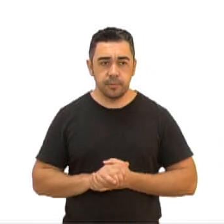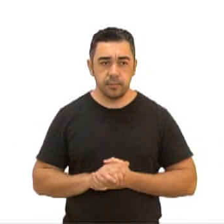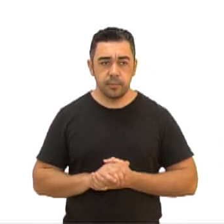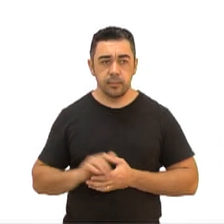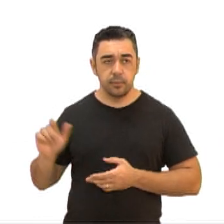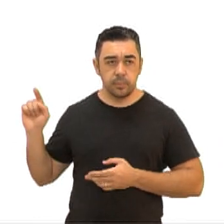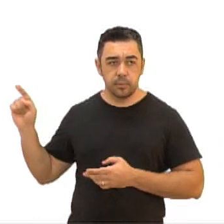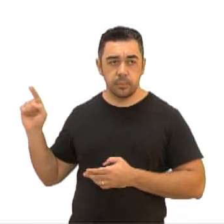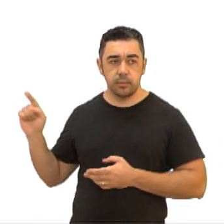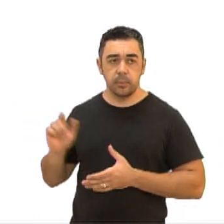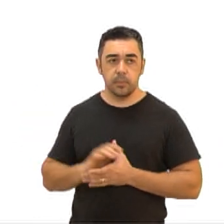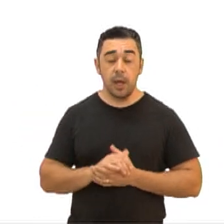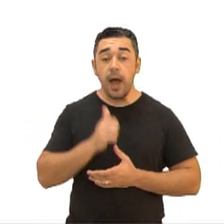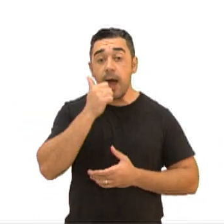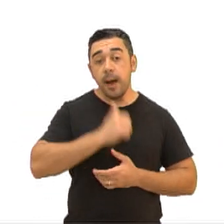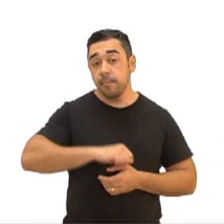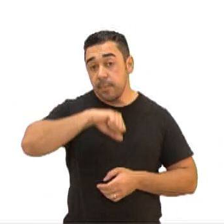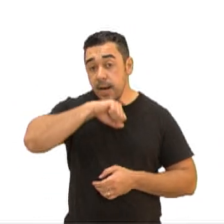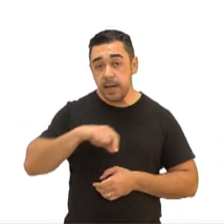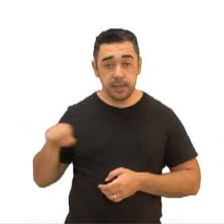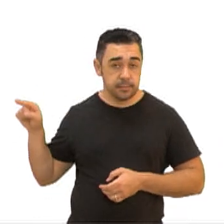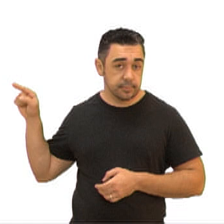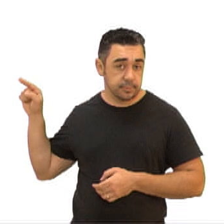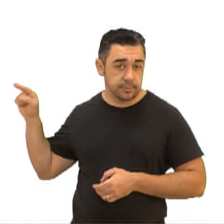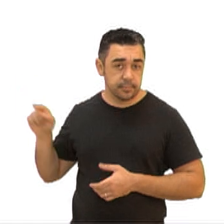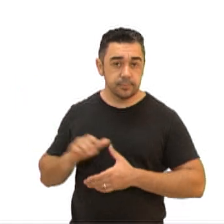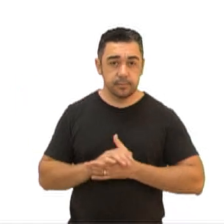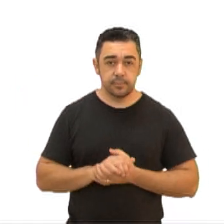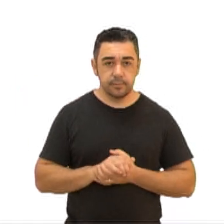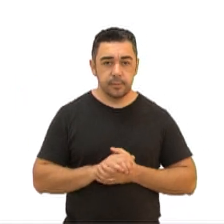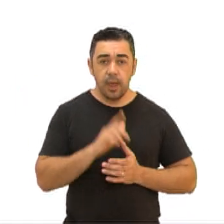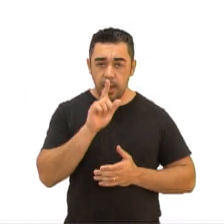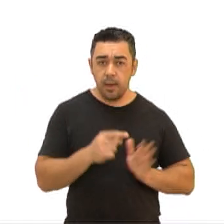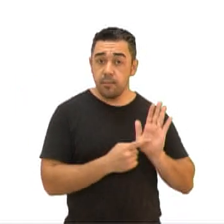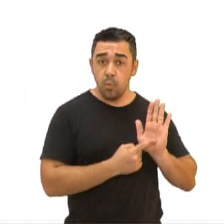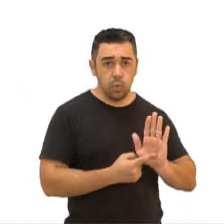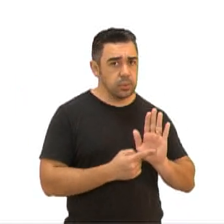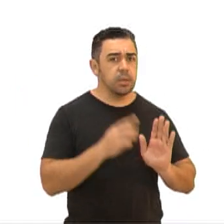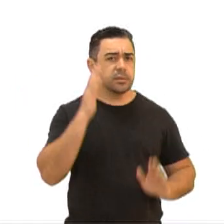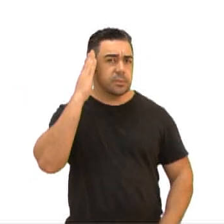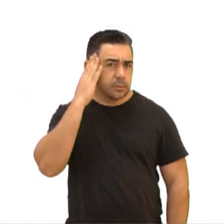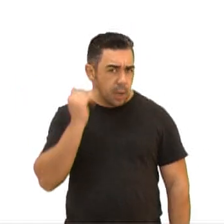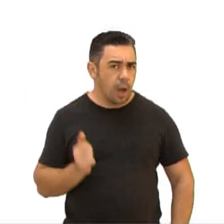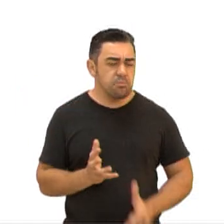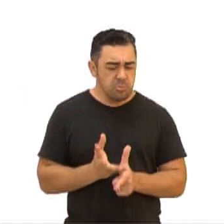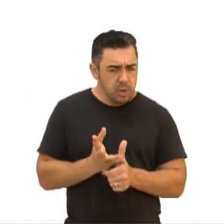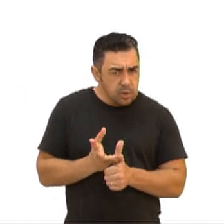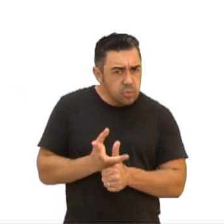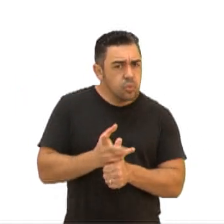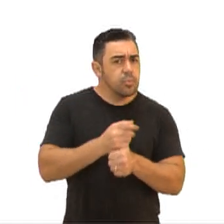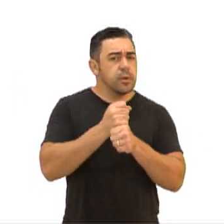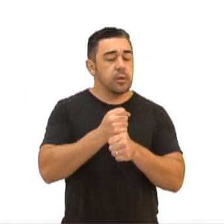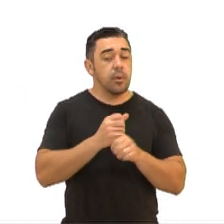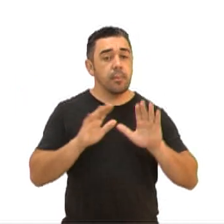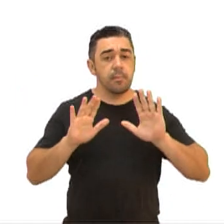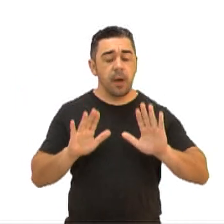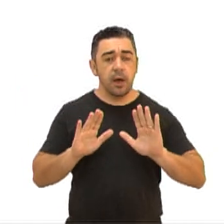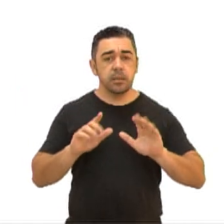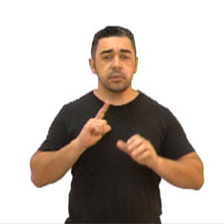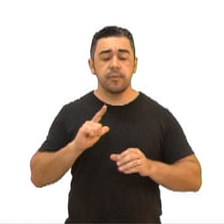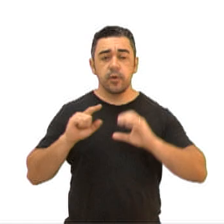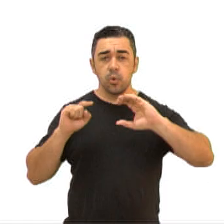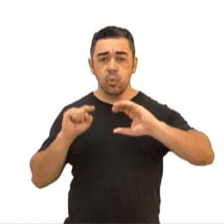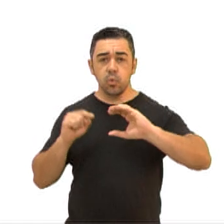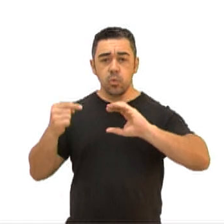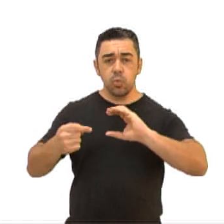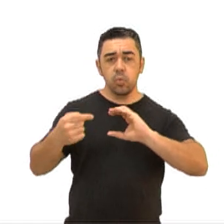Algumas imagens, retrato da sua mãe. Aqui para mostrar que ele tinha um domínio de técnica muito grande. O cubismo, ele